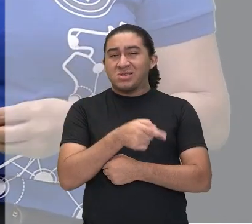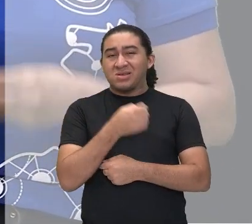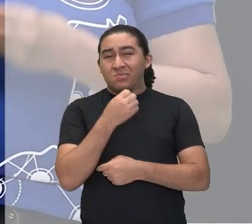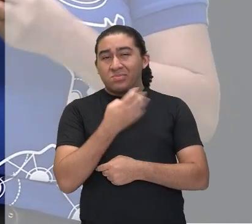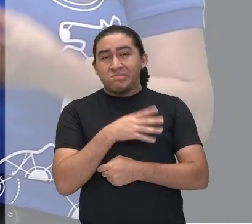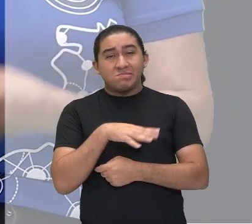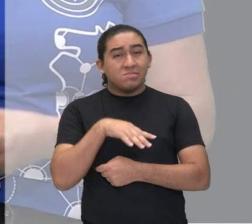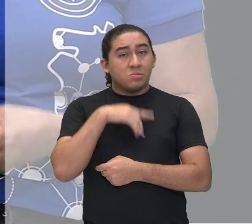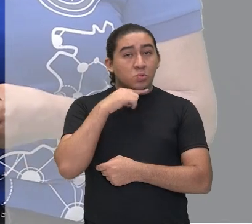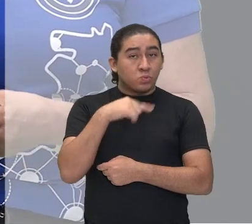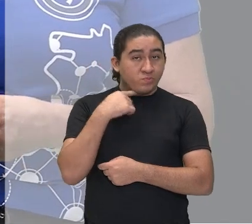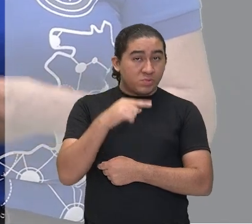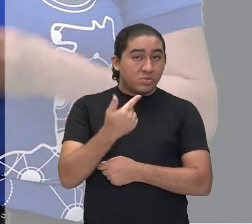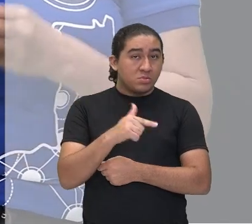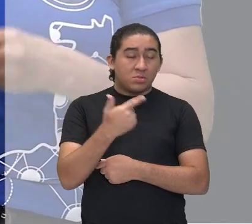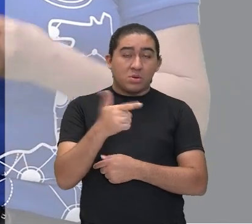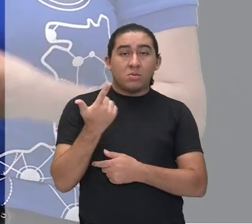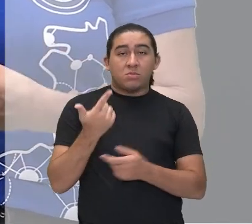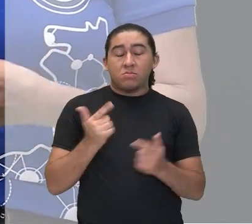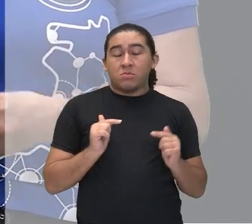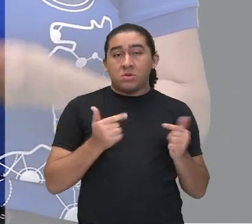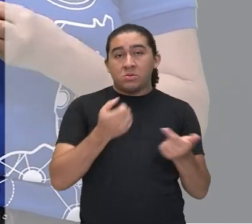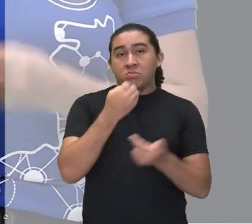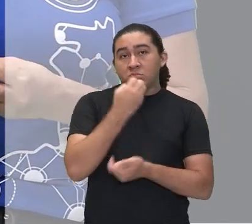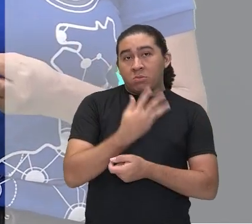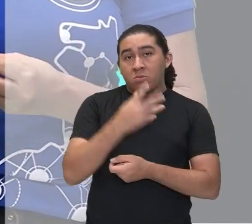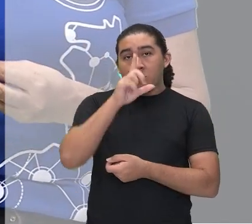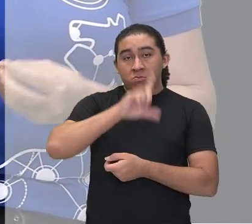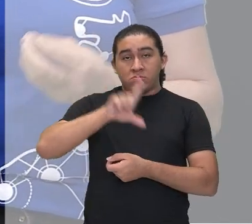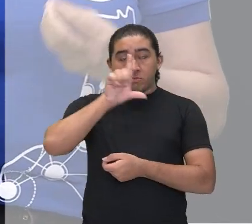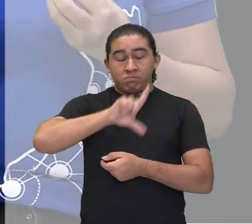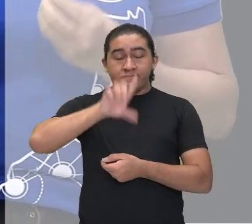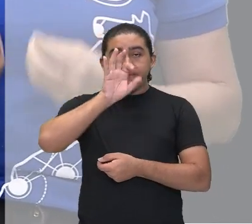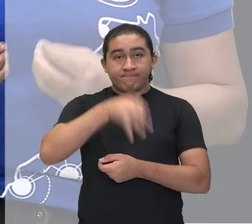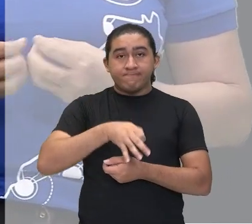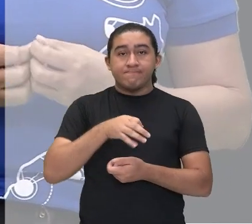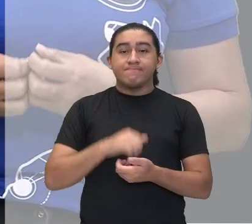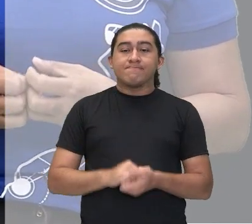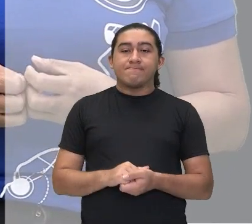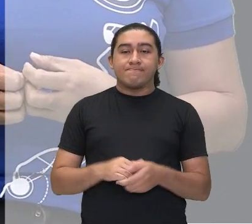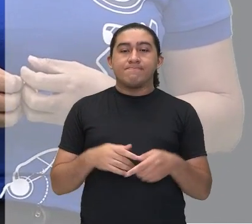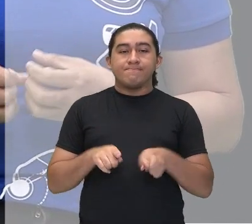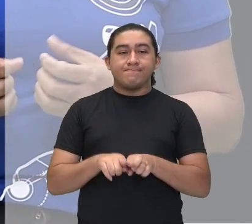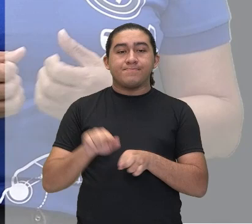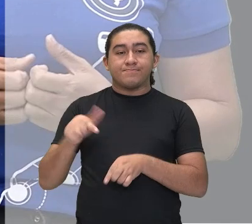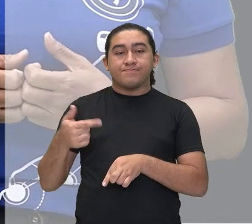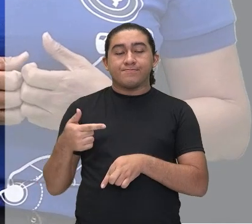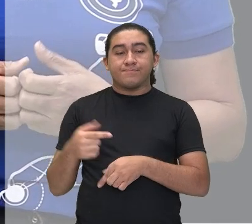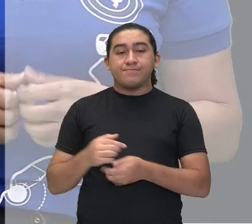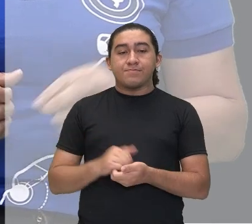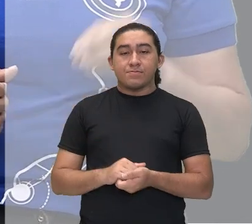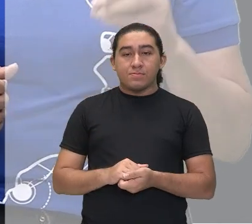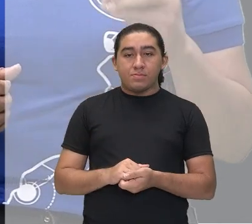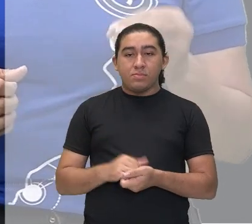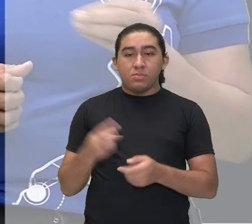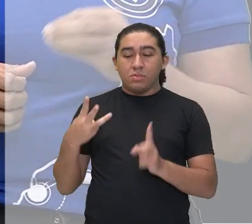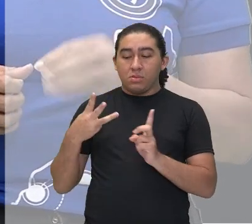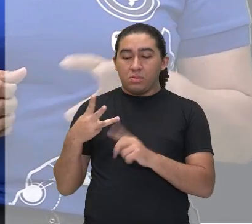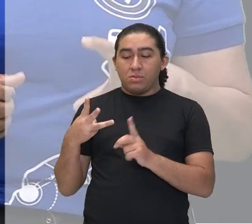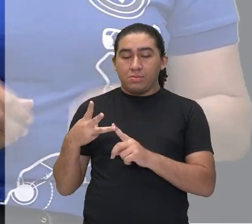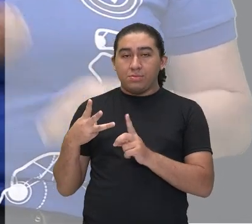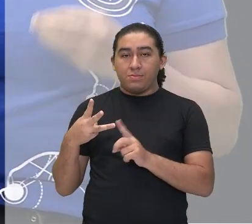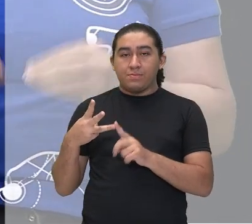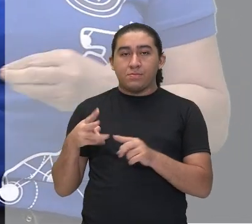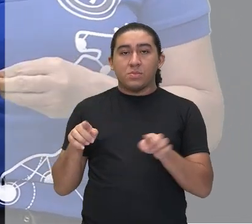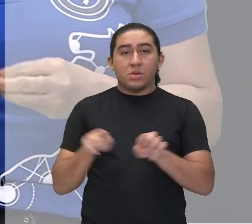não houve um trabalho plausível, concreto. O parnasianismo também